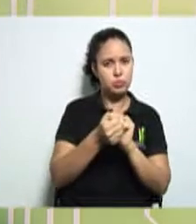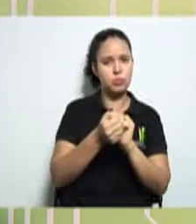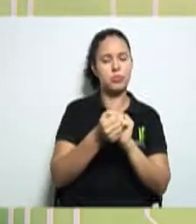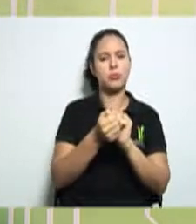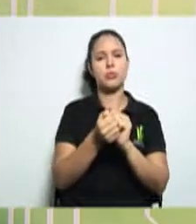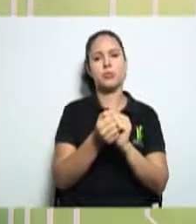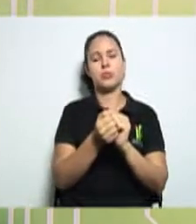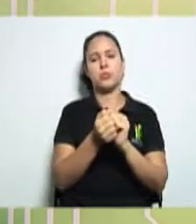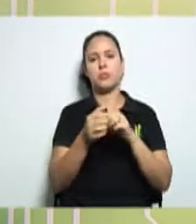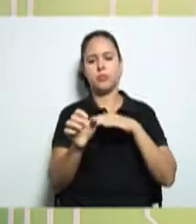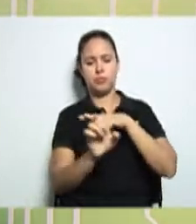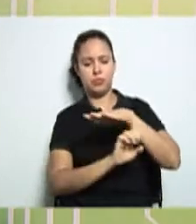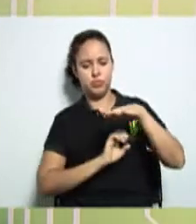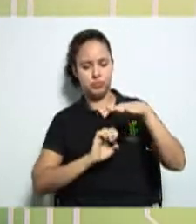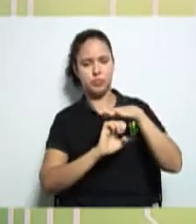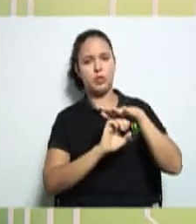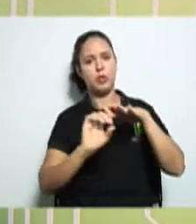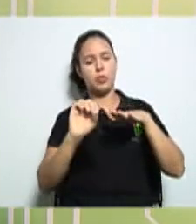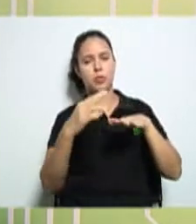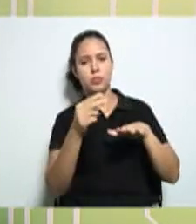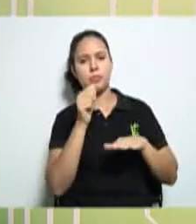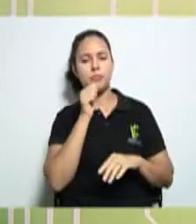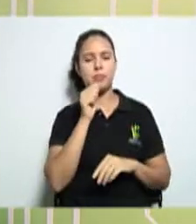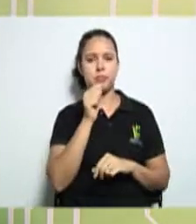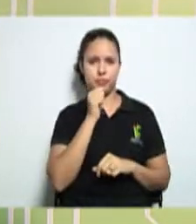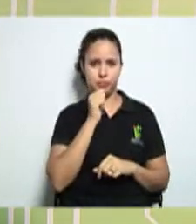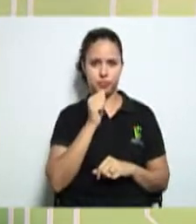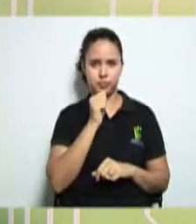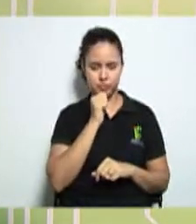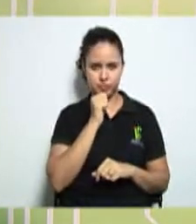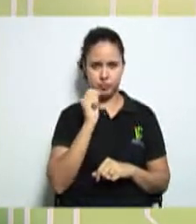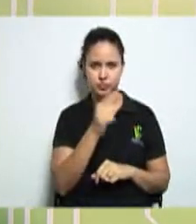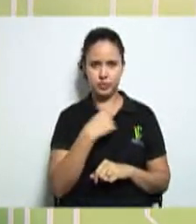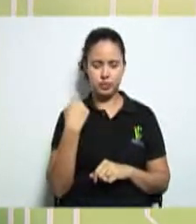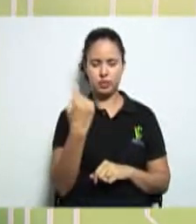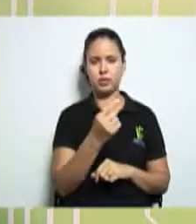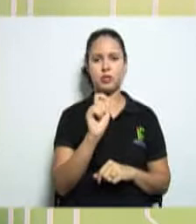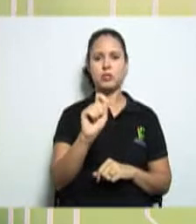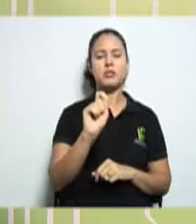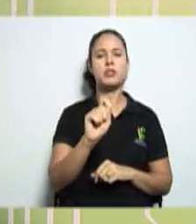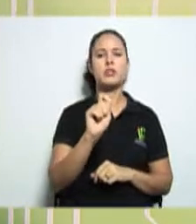dentro de uma empresa, de uma cooperativa, de uma organização, nós